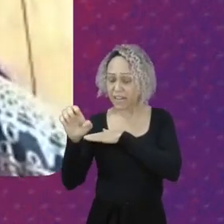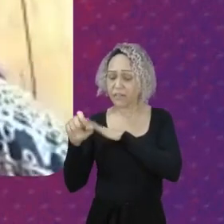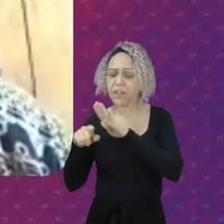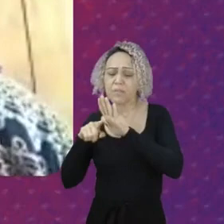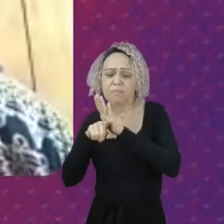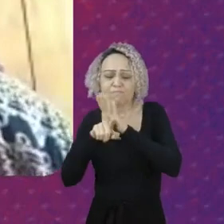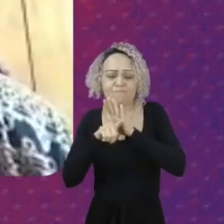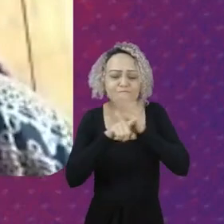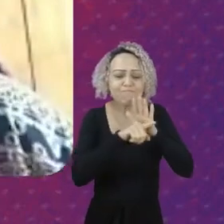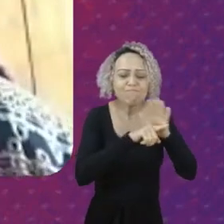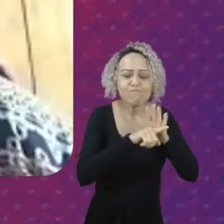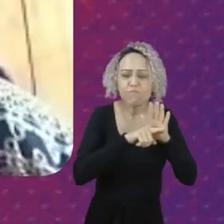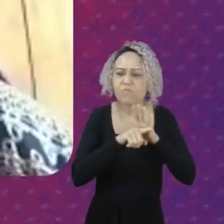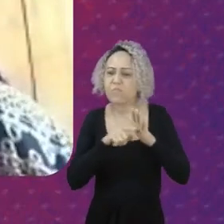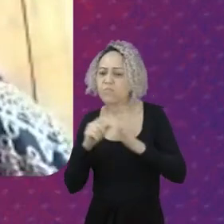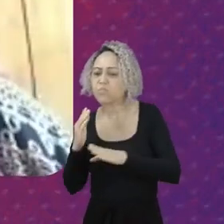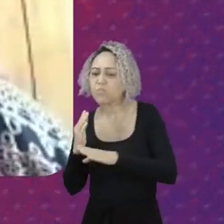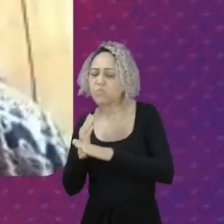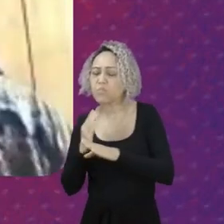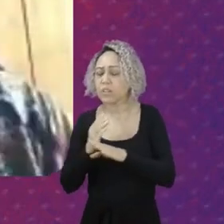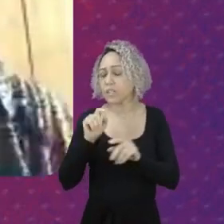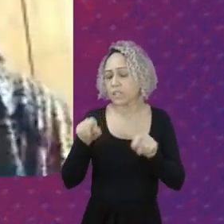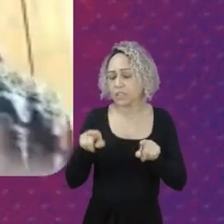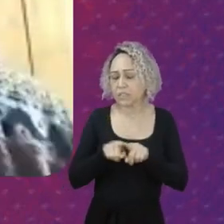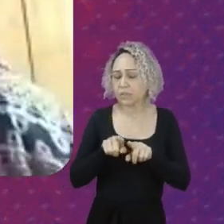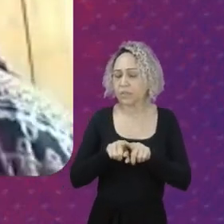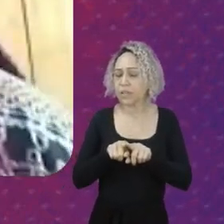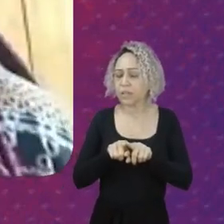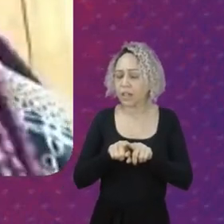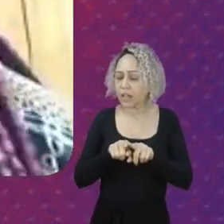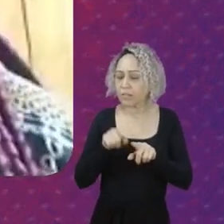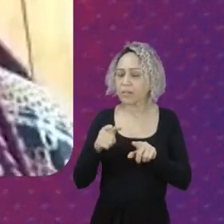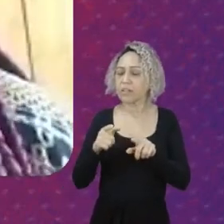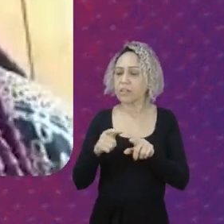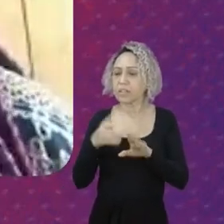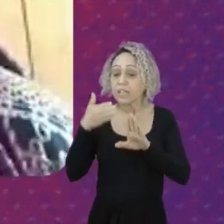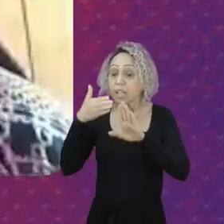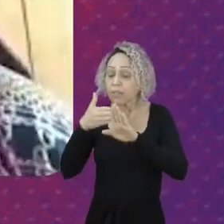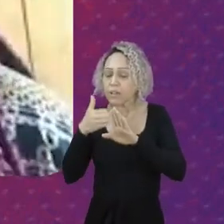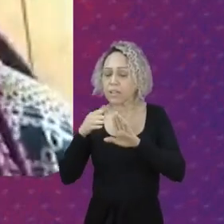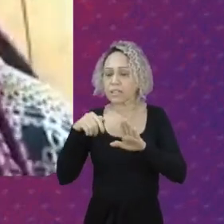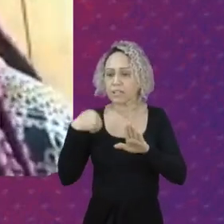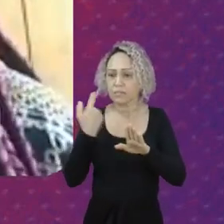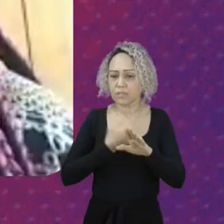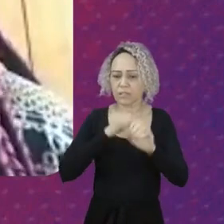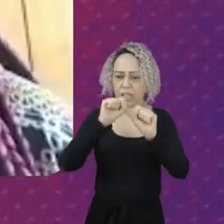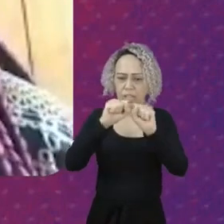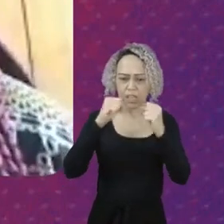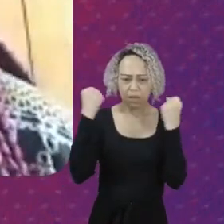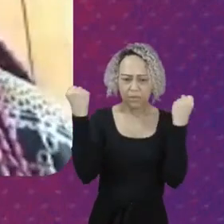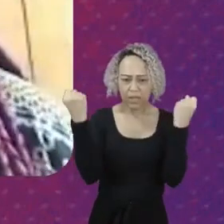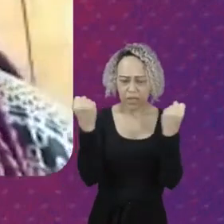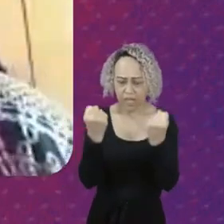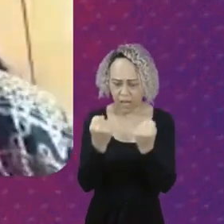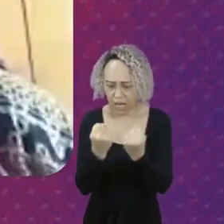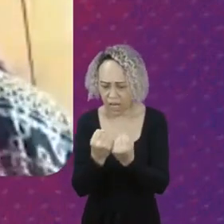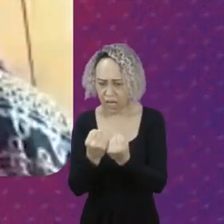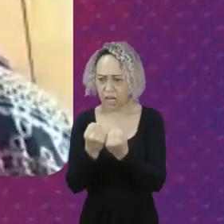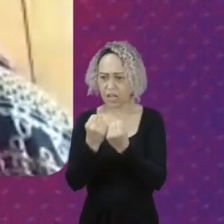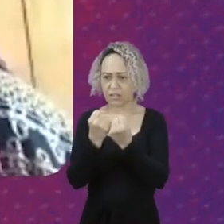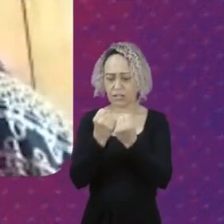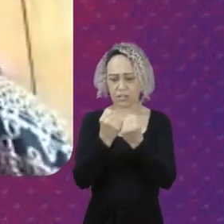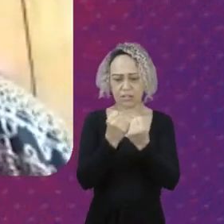série de seminários para reformular e essas discussões feitas com